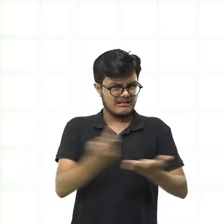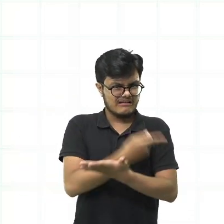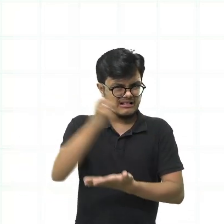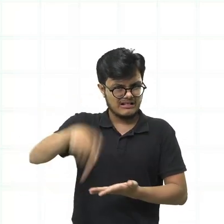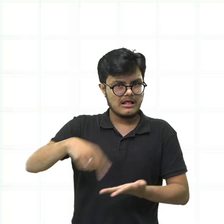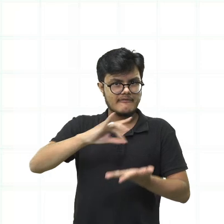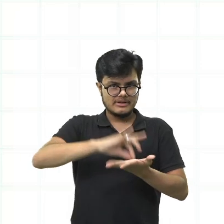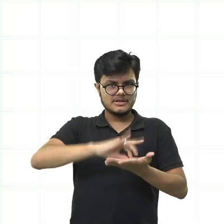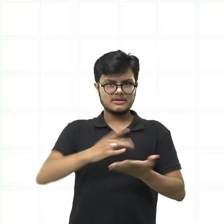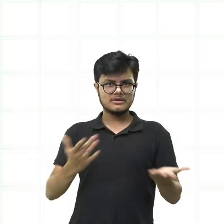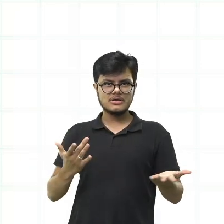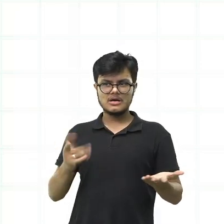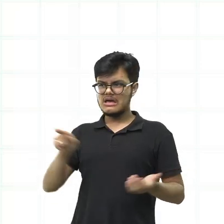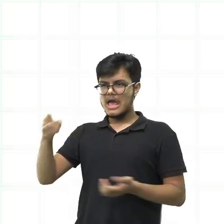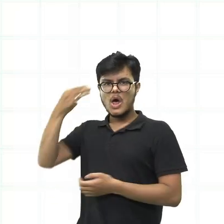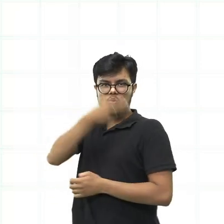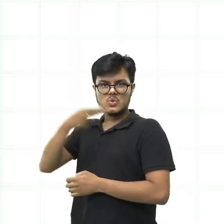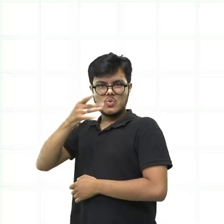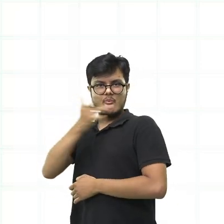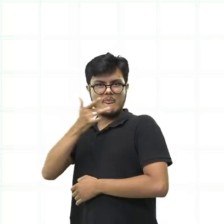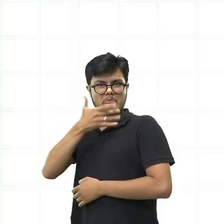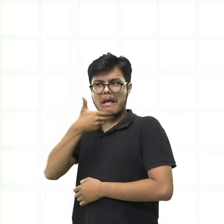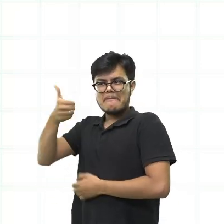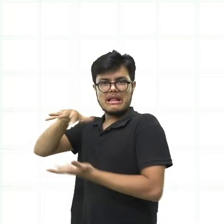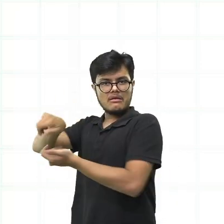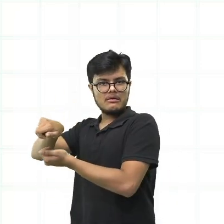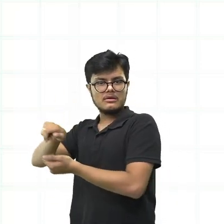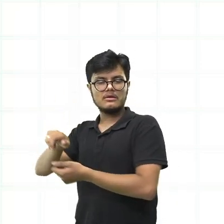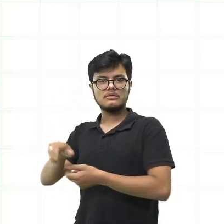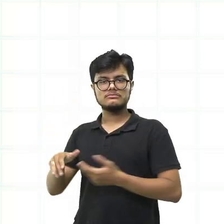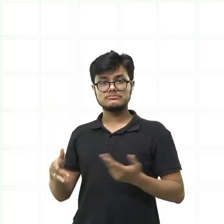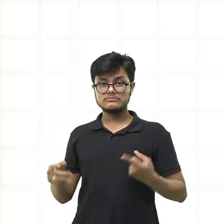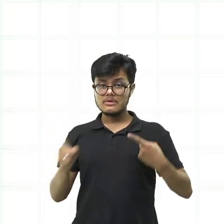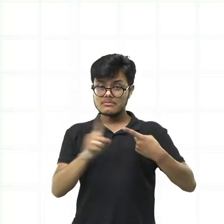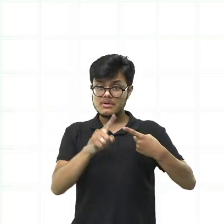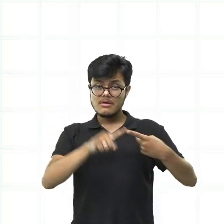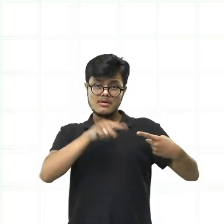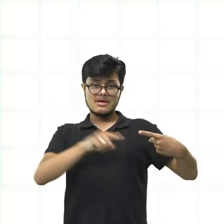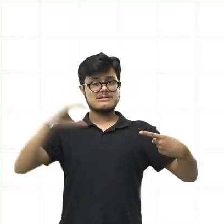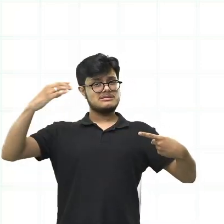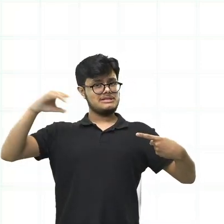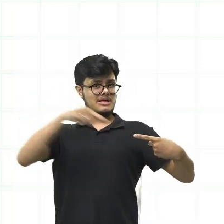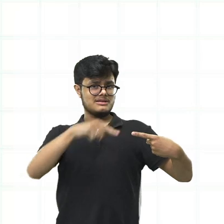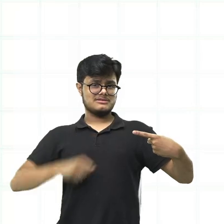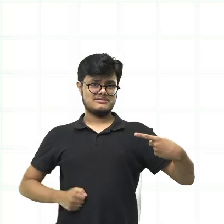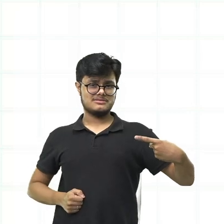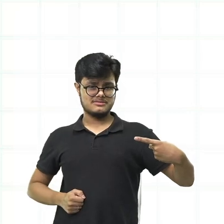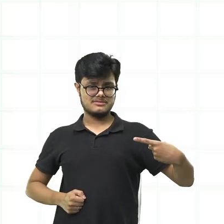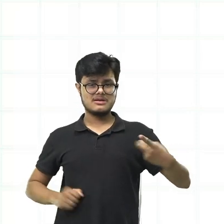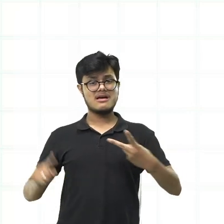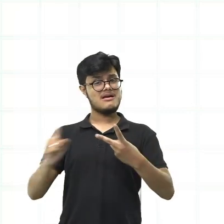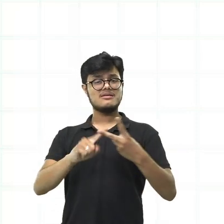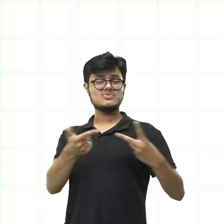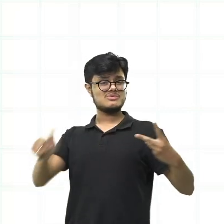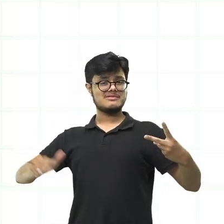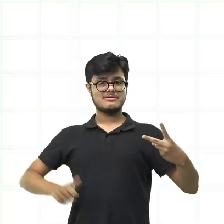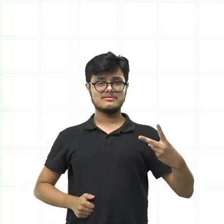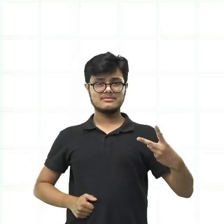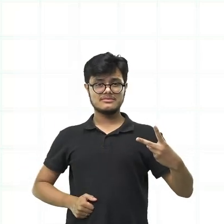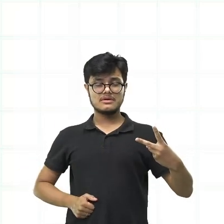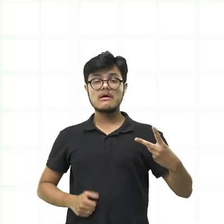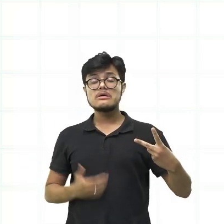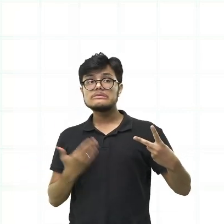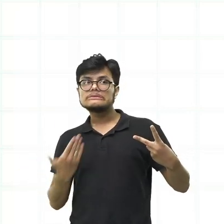da Covid-19. Isso aqui tem ciência, né? E esse aqui não tem. Então, olha só.